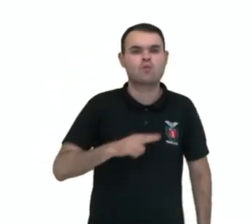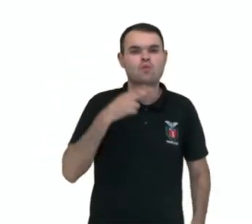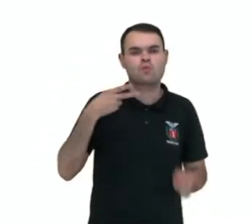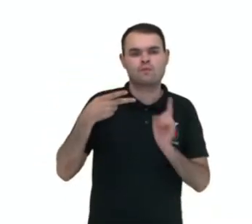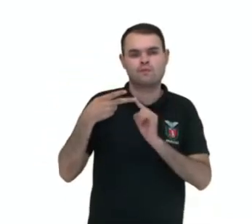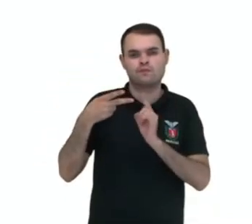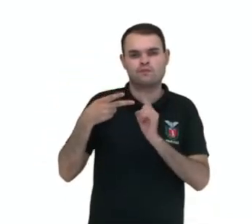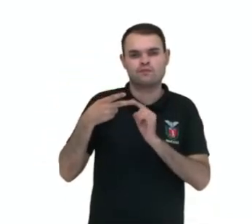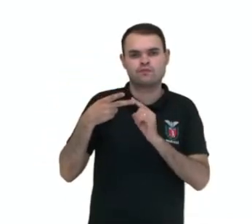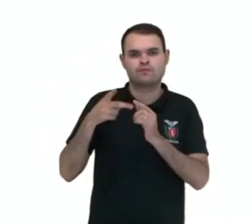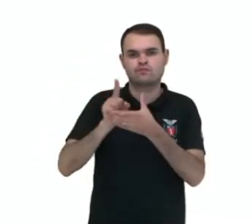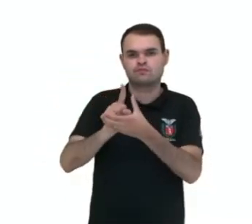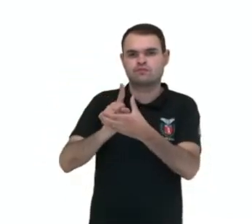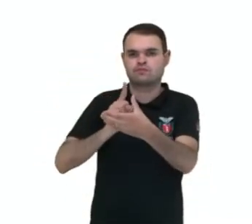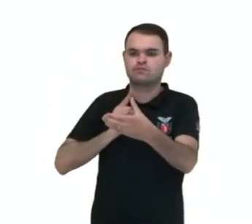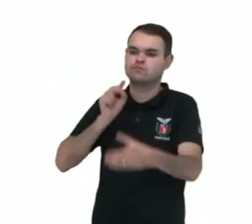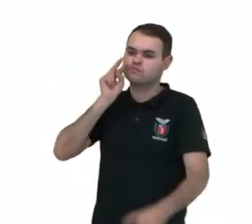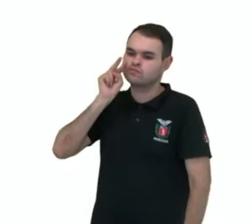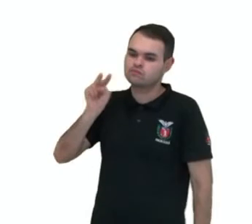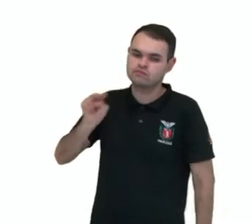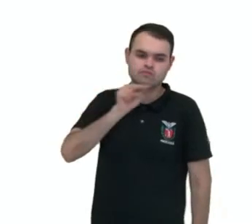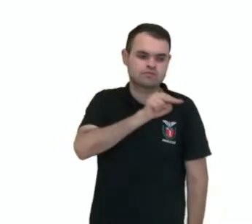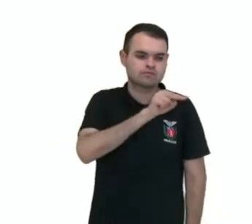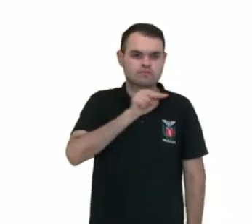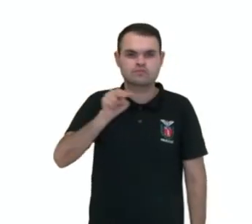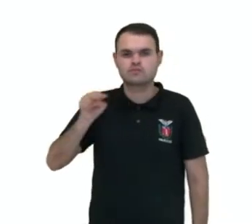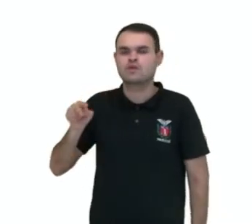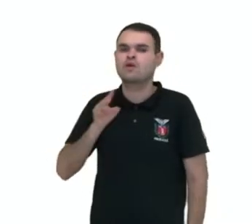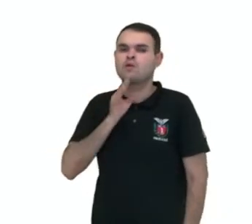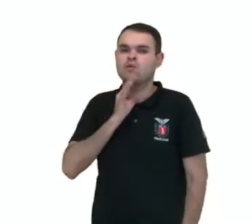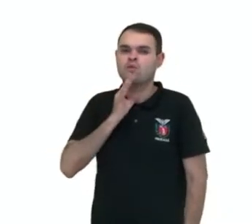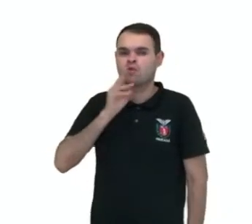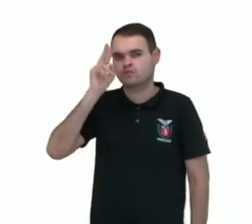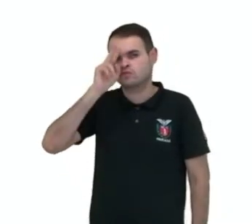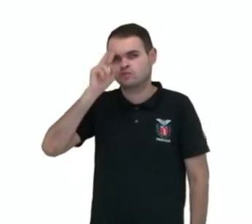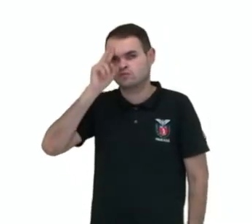um narrador observador, quando ele conhece a